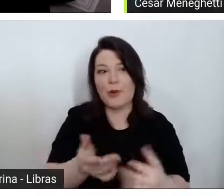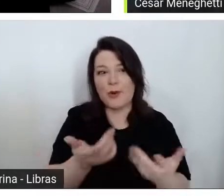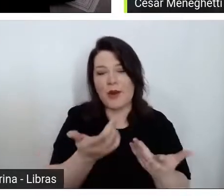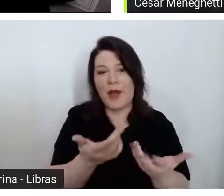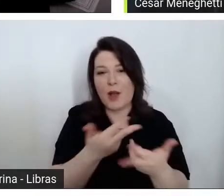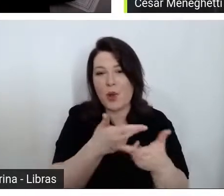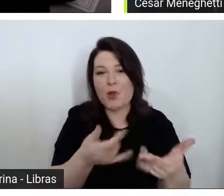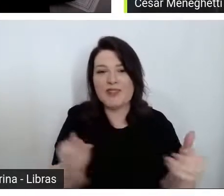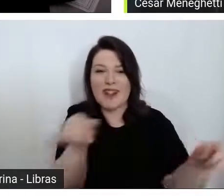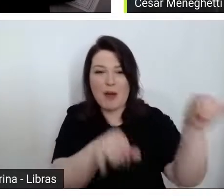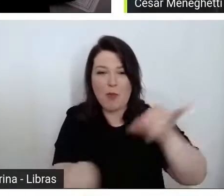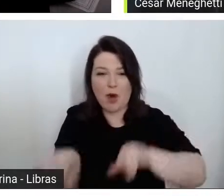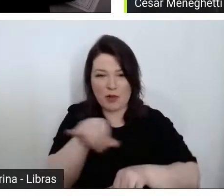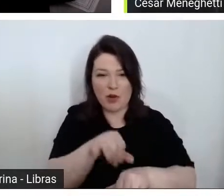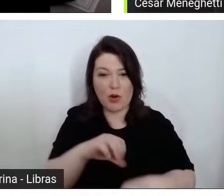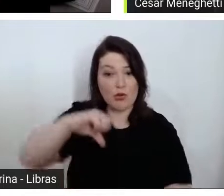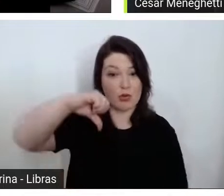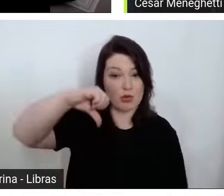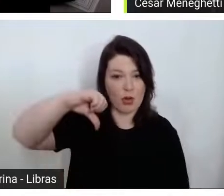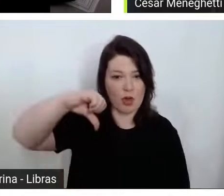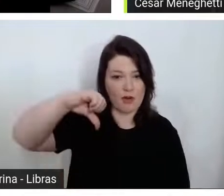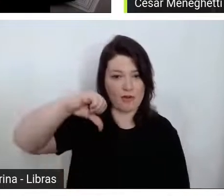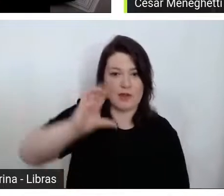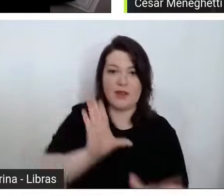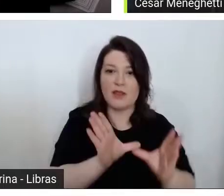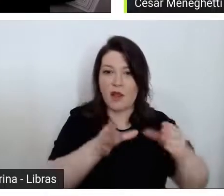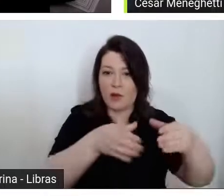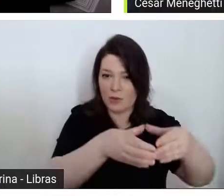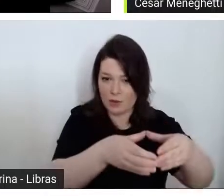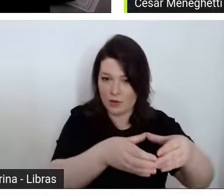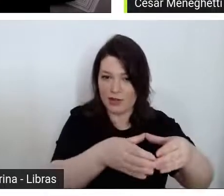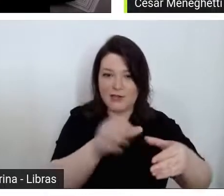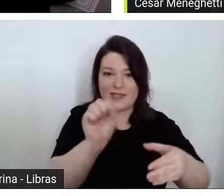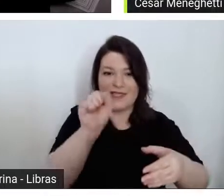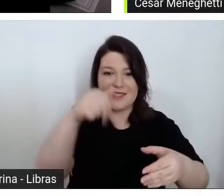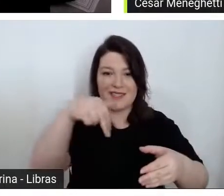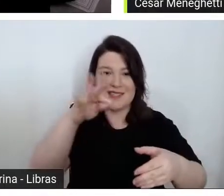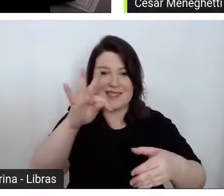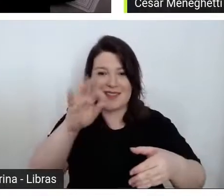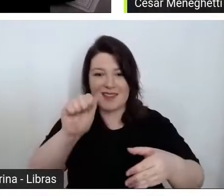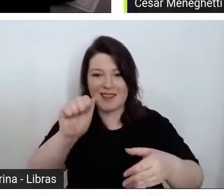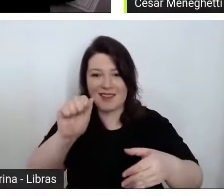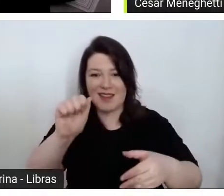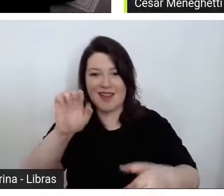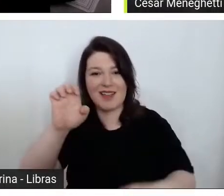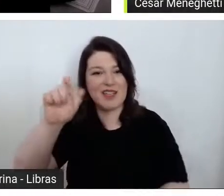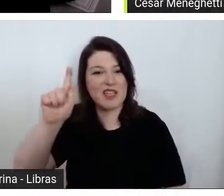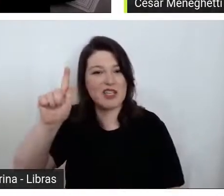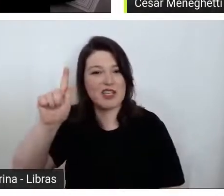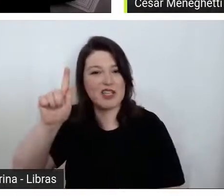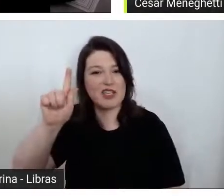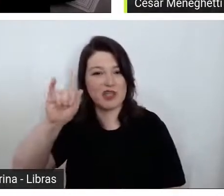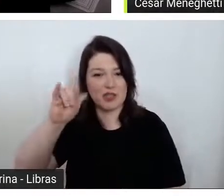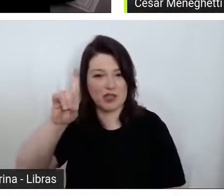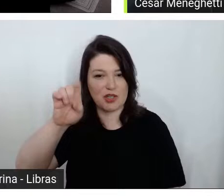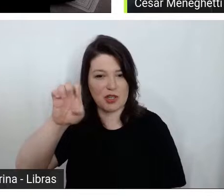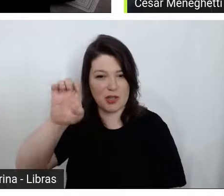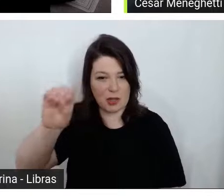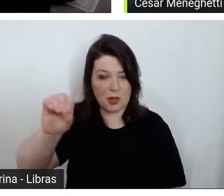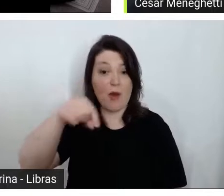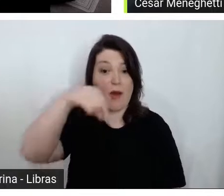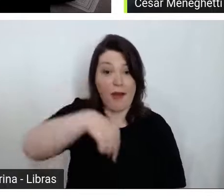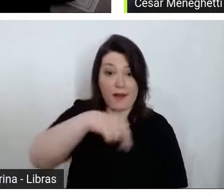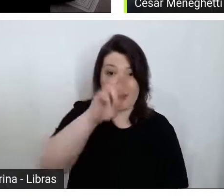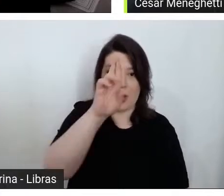9, da comunidade de Santo Egídio, que aqui em Roma é muito importante,